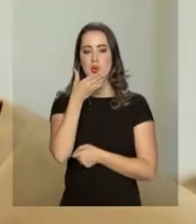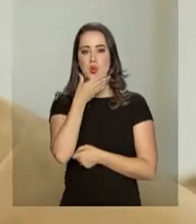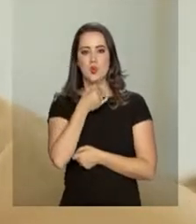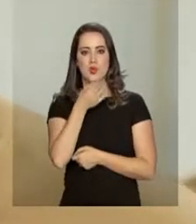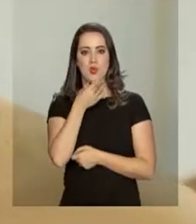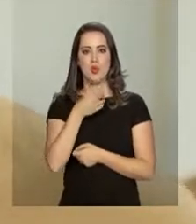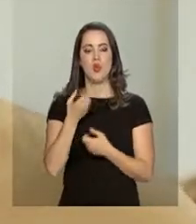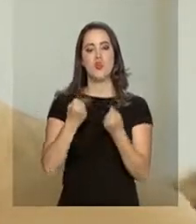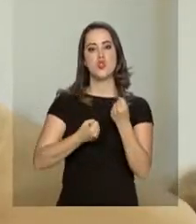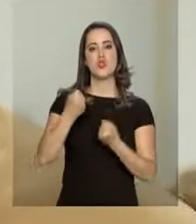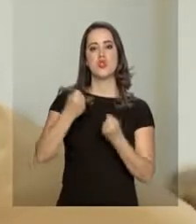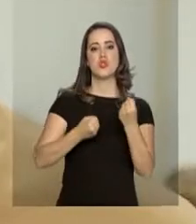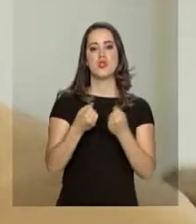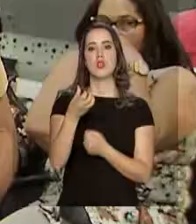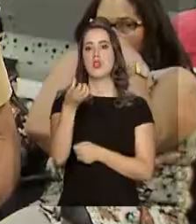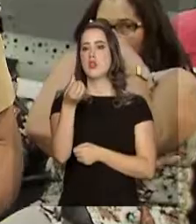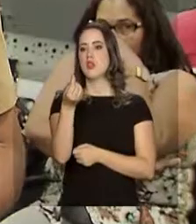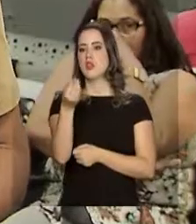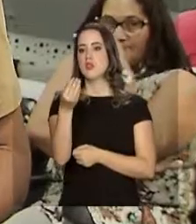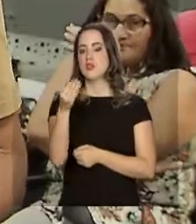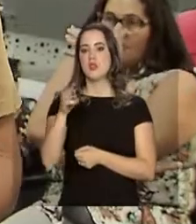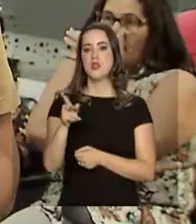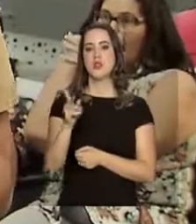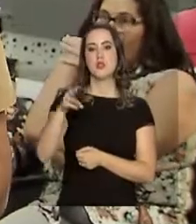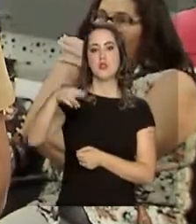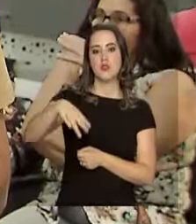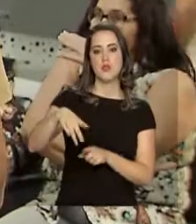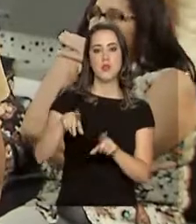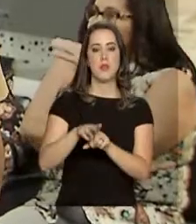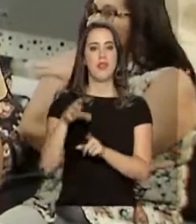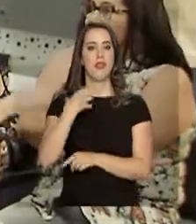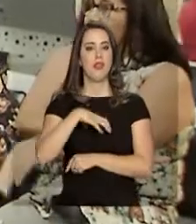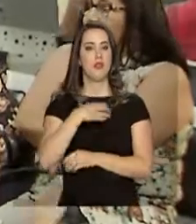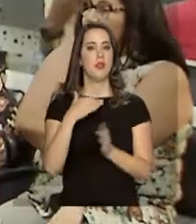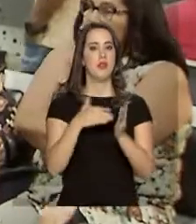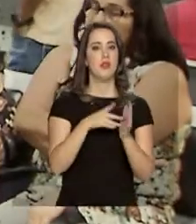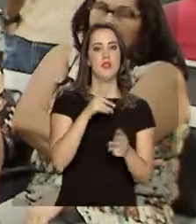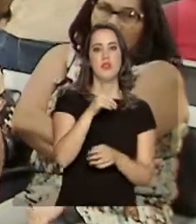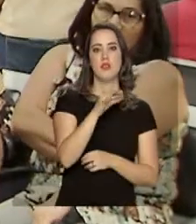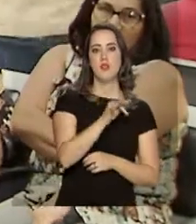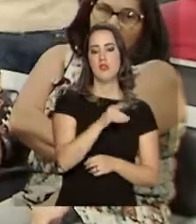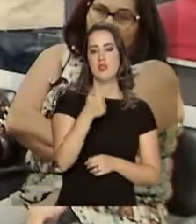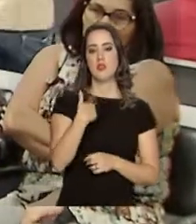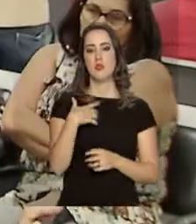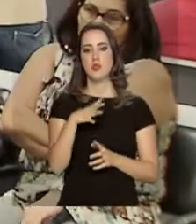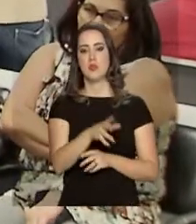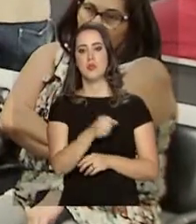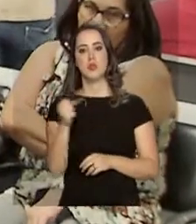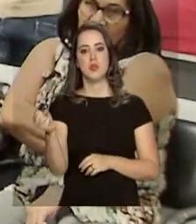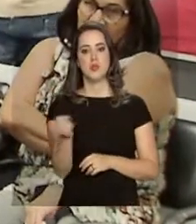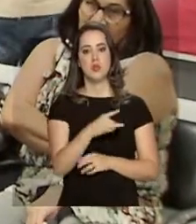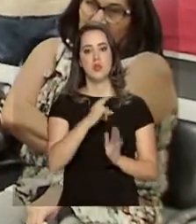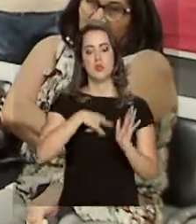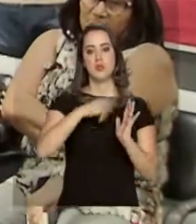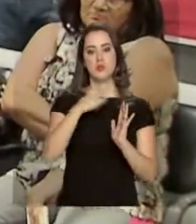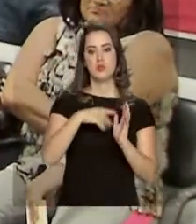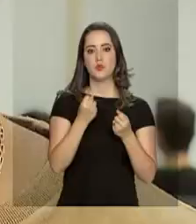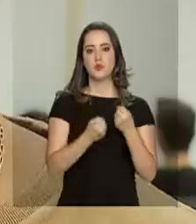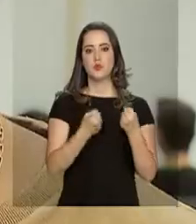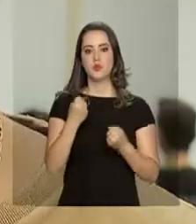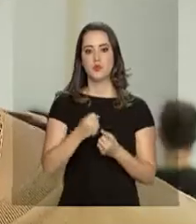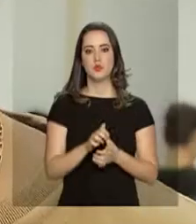dirigir cerca de 600 quilômetros desde barreiras até o distrito federal para pegar um novo documento de seu